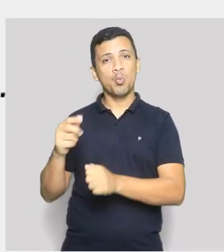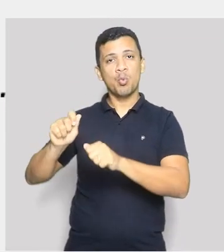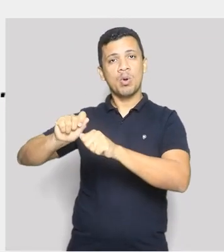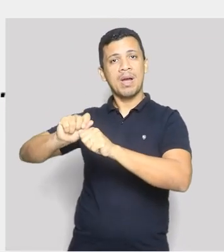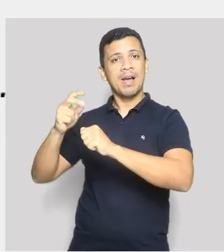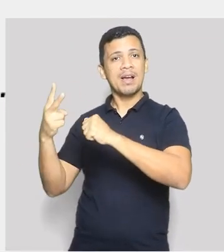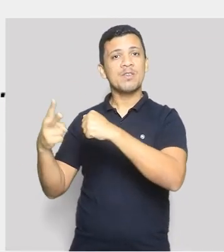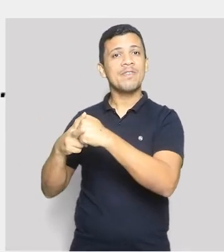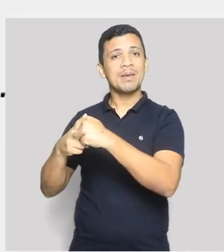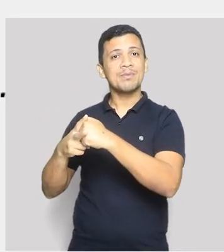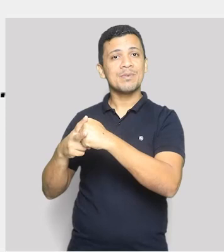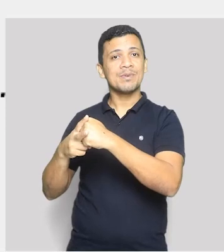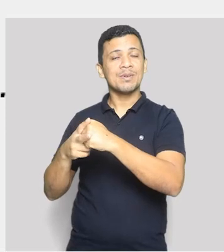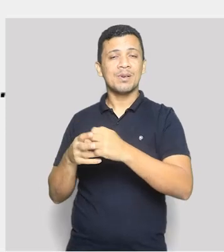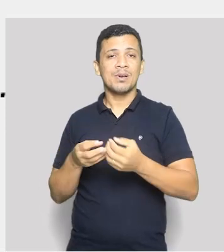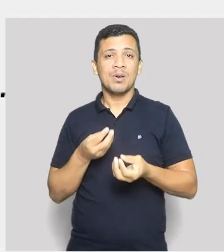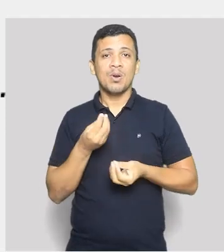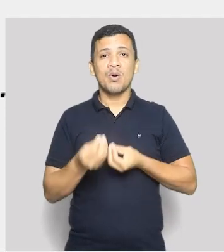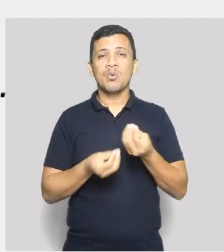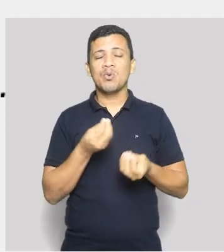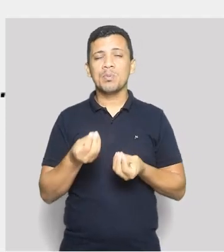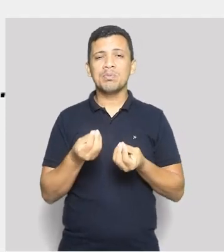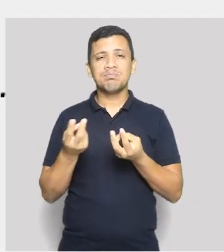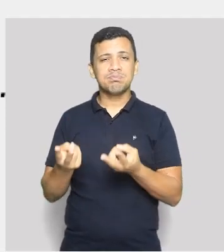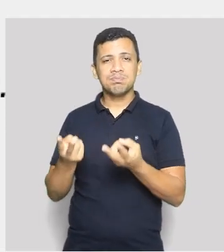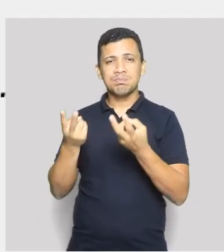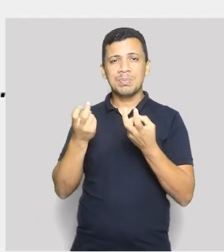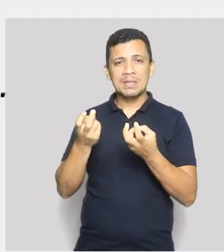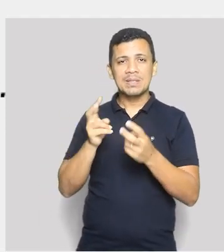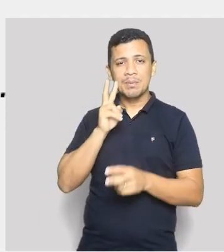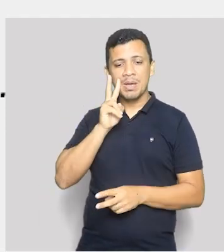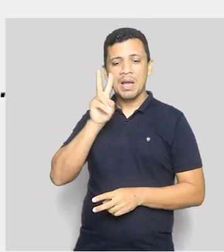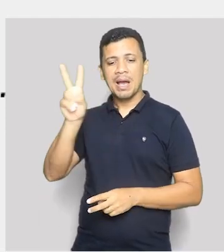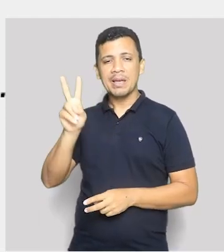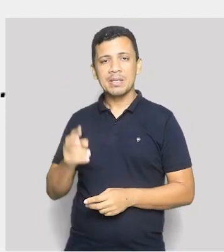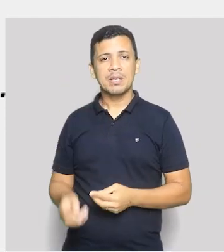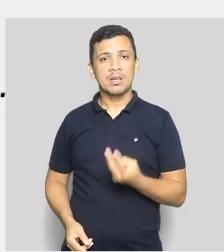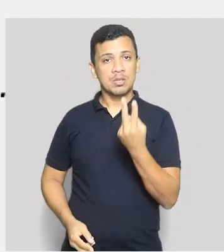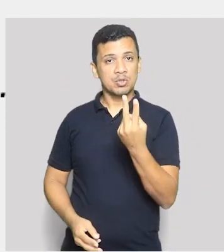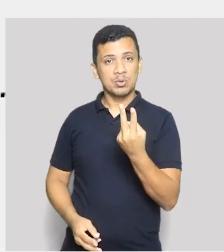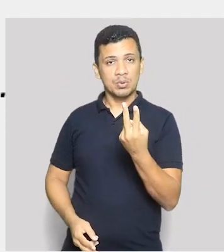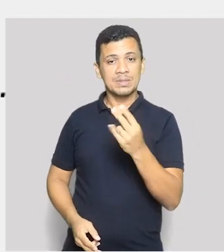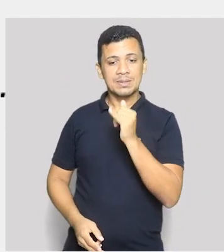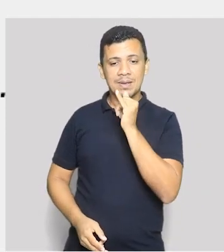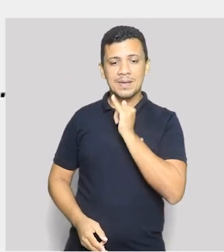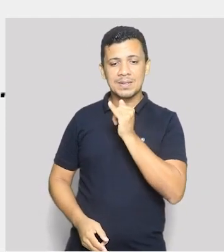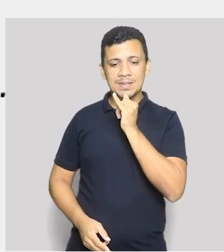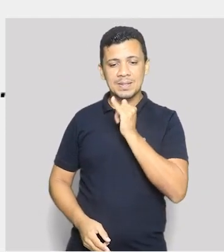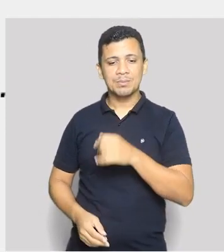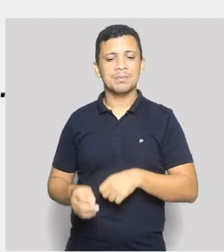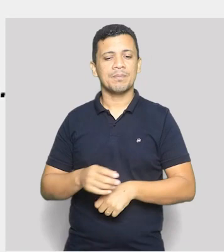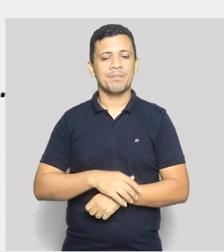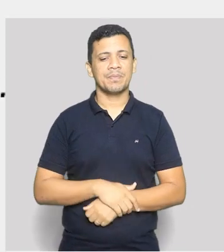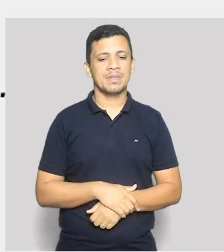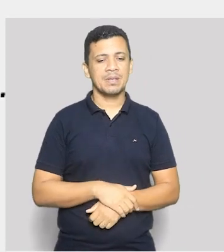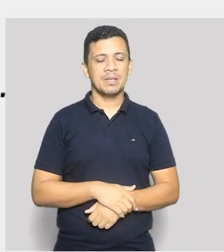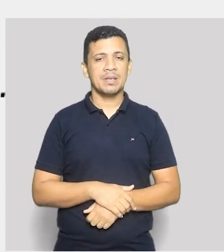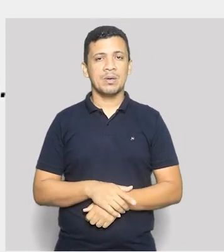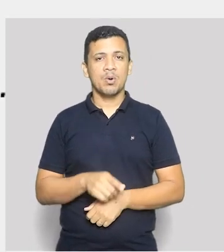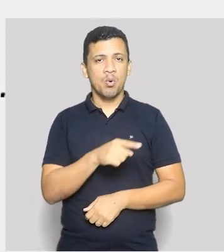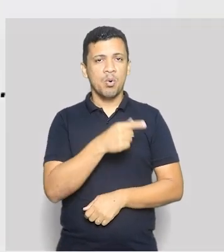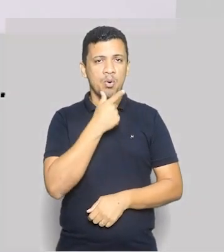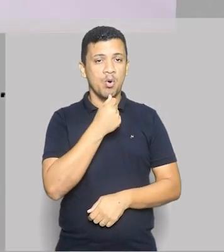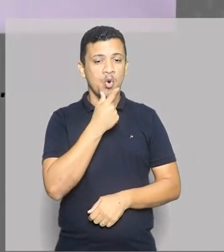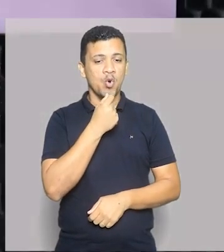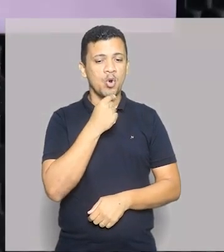Essa ideia fica bem clara a partir da observação desses dois períodos, né? Quando eu digo assim,